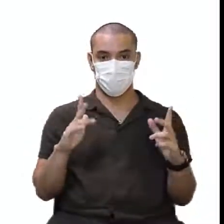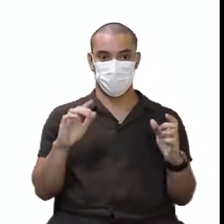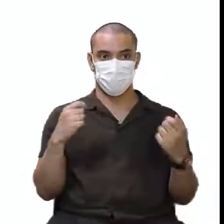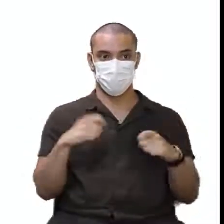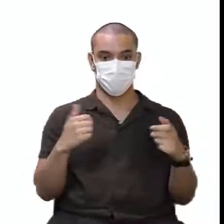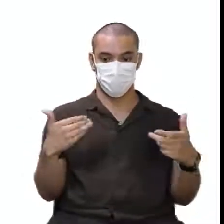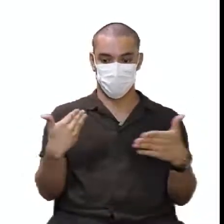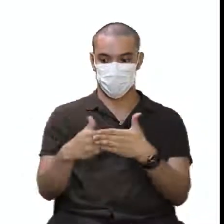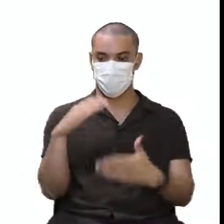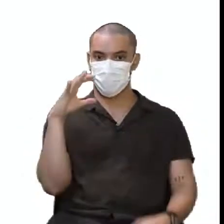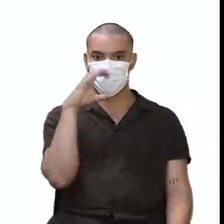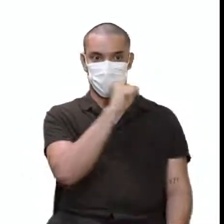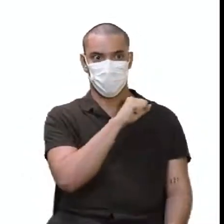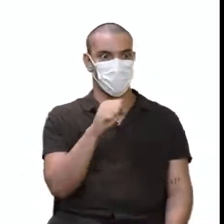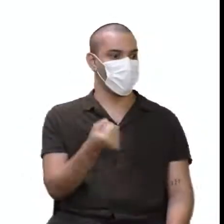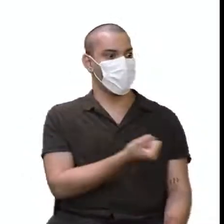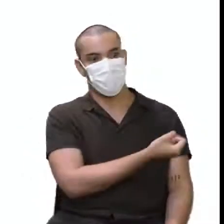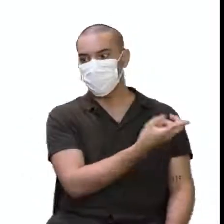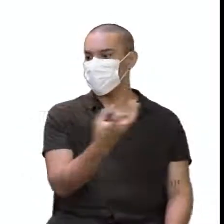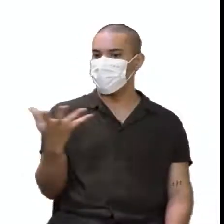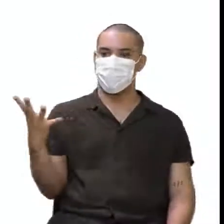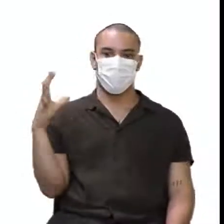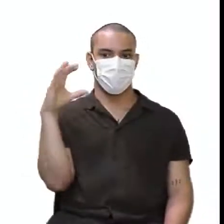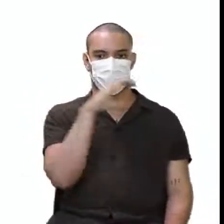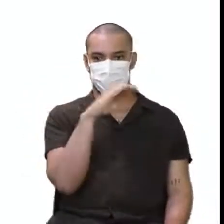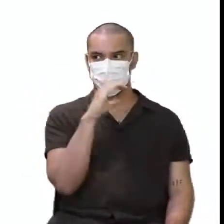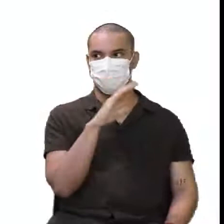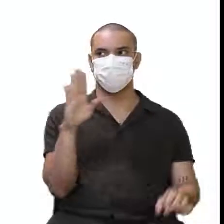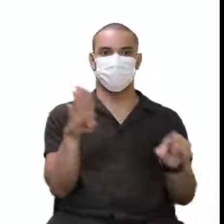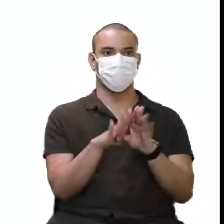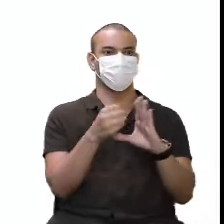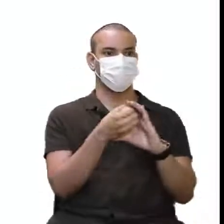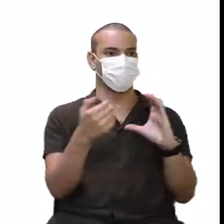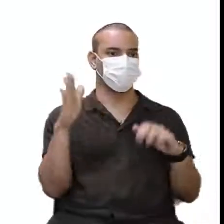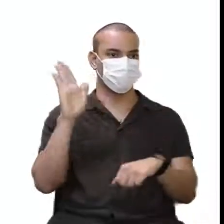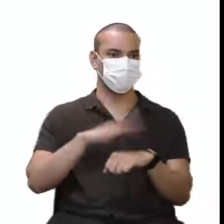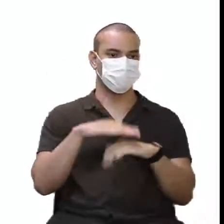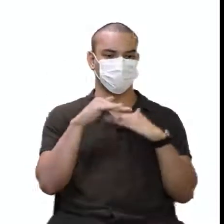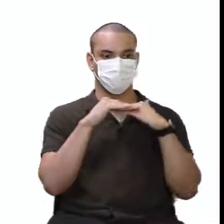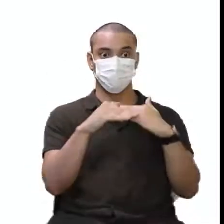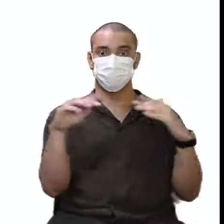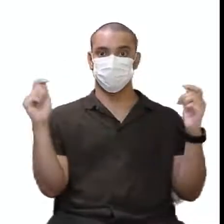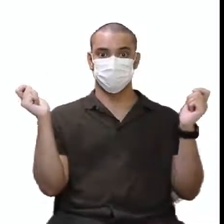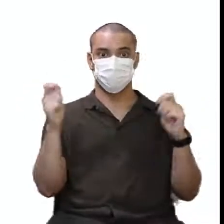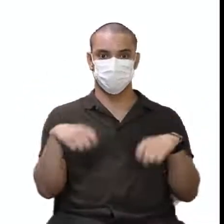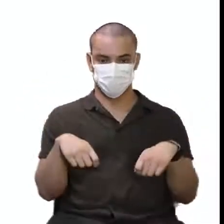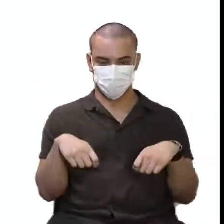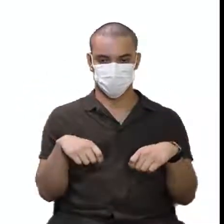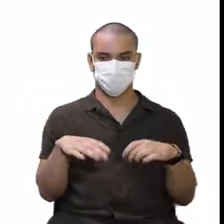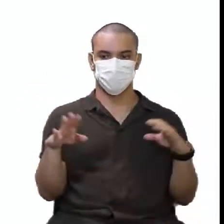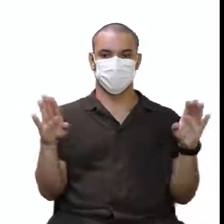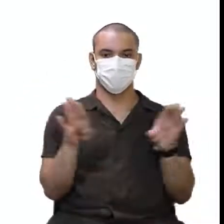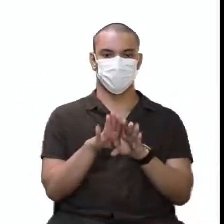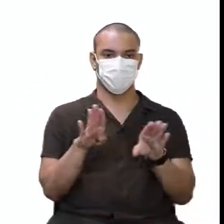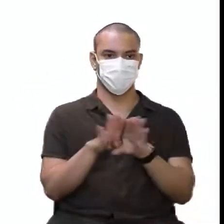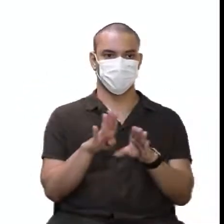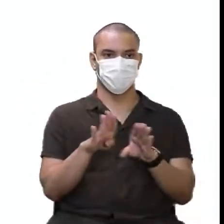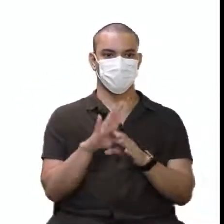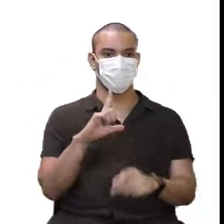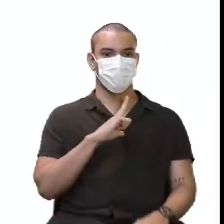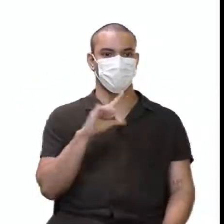produzir muito, em grande quantidade, tinha que ter características mais homogêneas possíveis, tá bom?